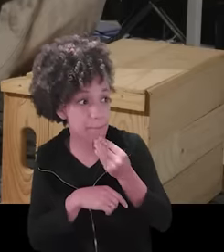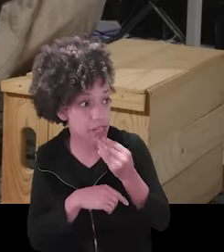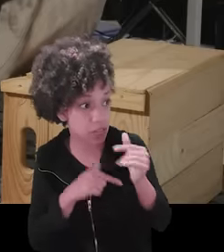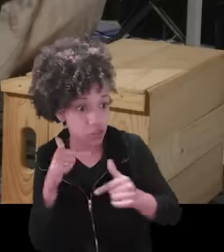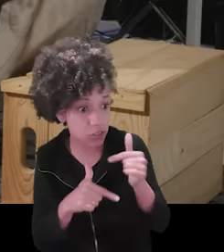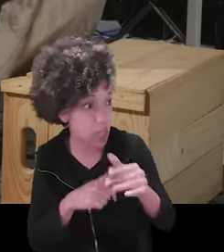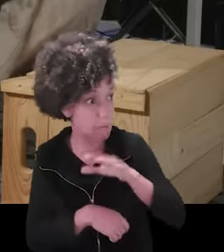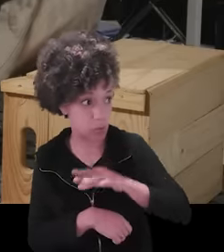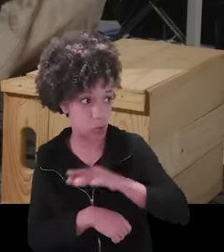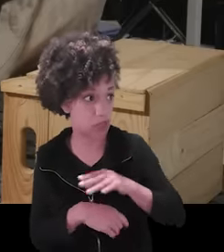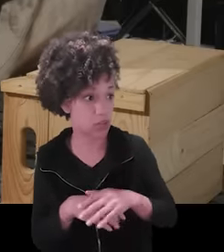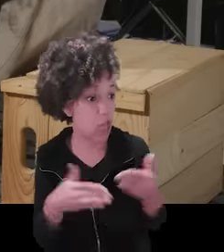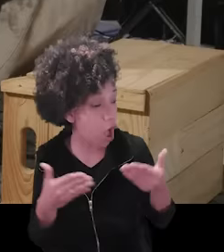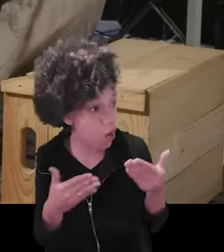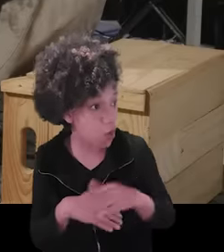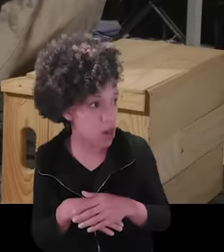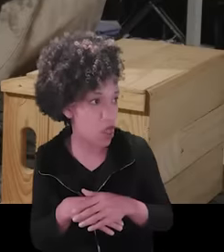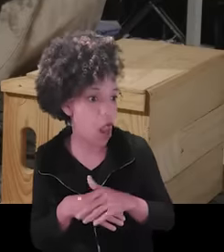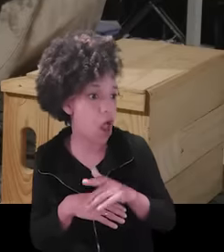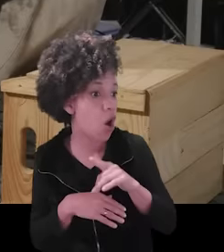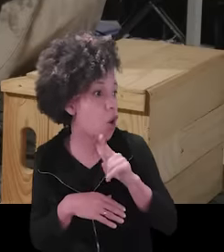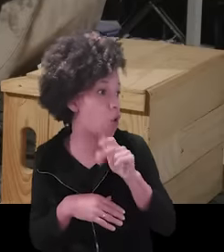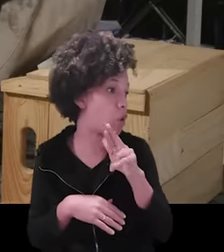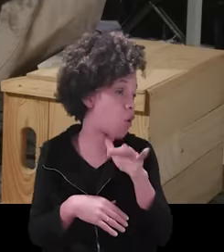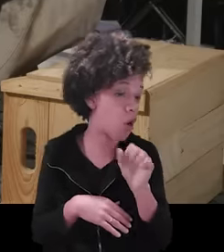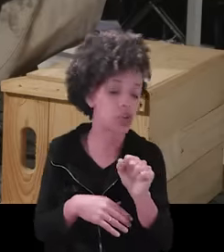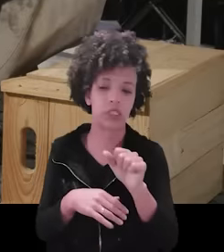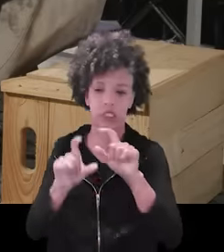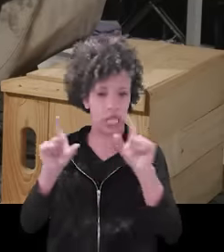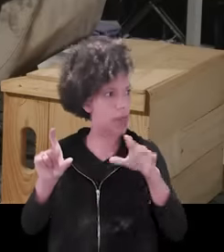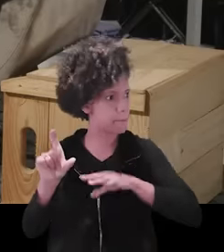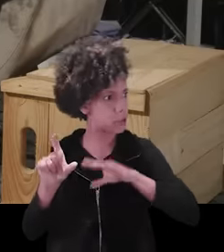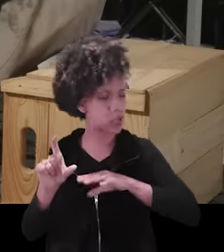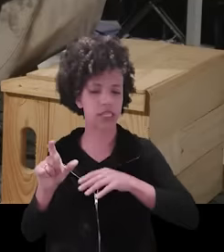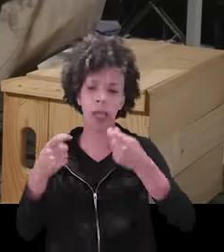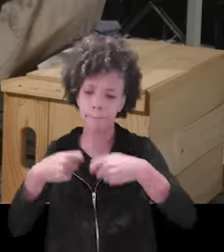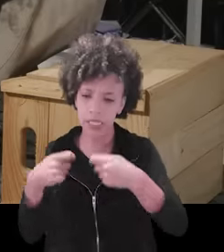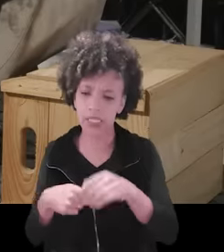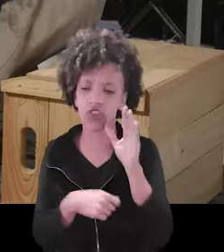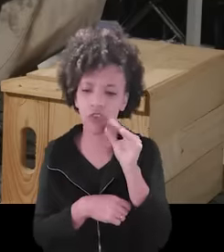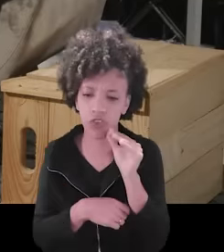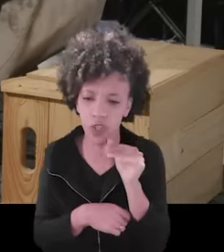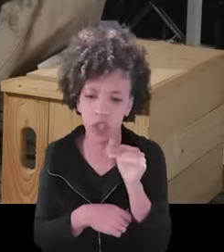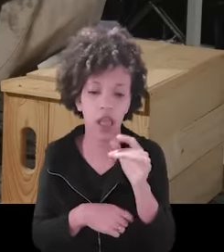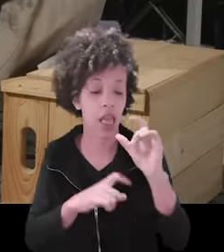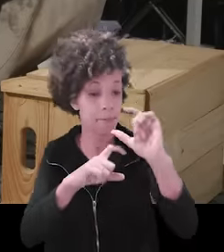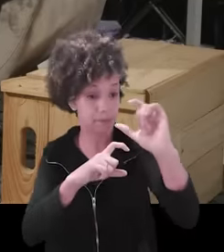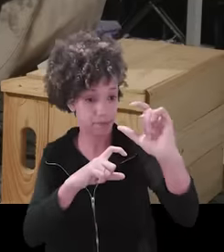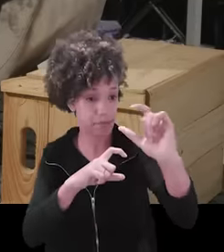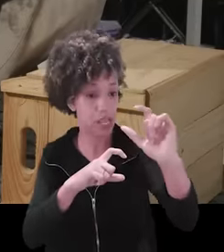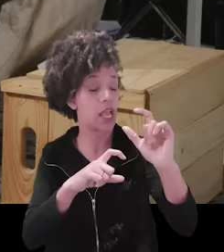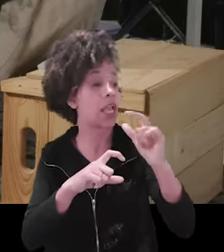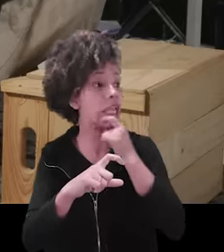emprego em português nunca você agora tipo vai na Ross e tá lá precisa de funcionário tá escrito